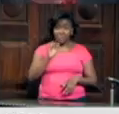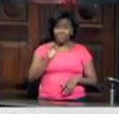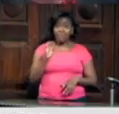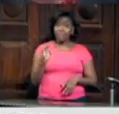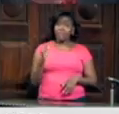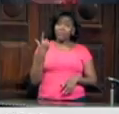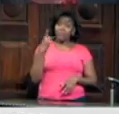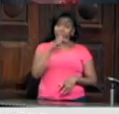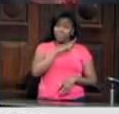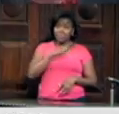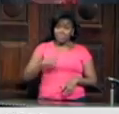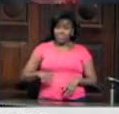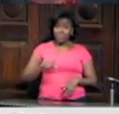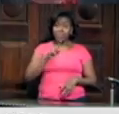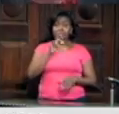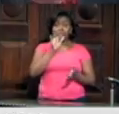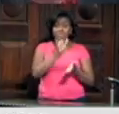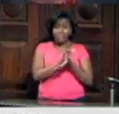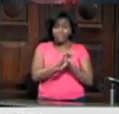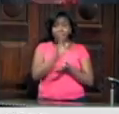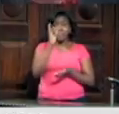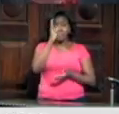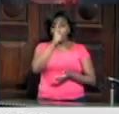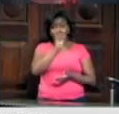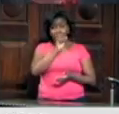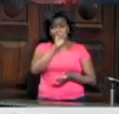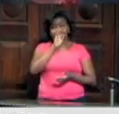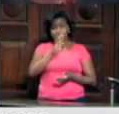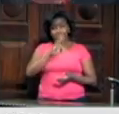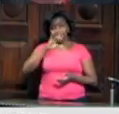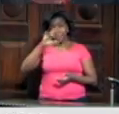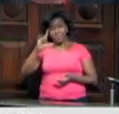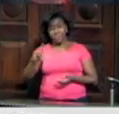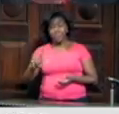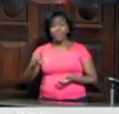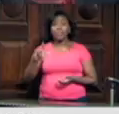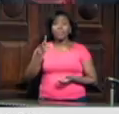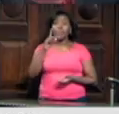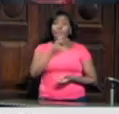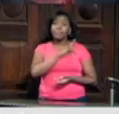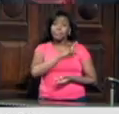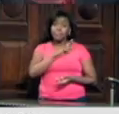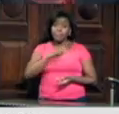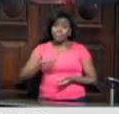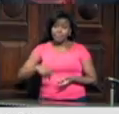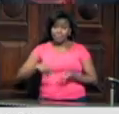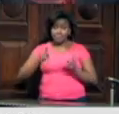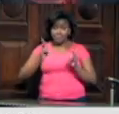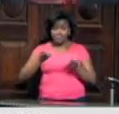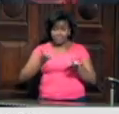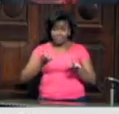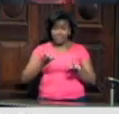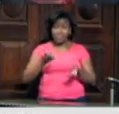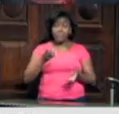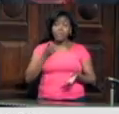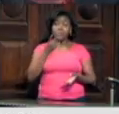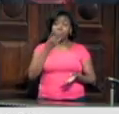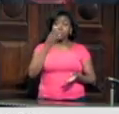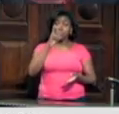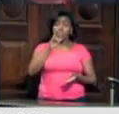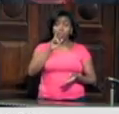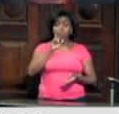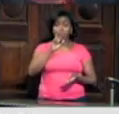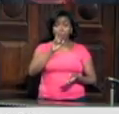Brasileira de Letras, Cláudio Aguiar, presidente PEN Clube do Brasil, e o Dr. Arnaud